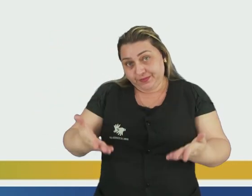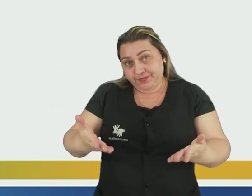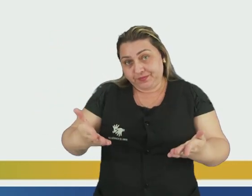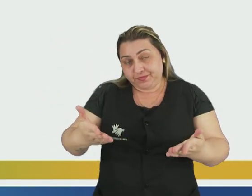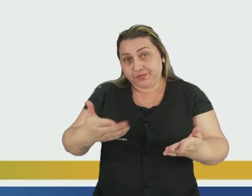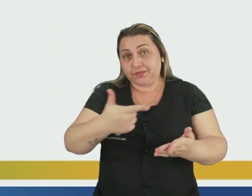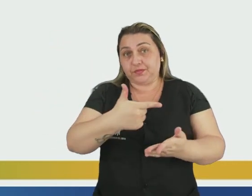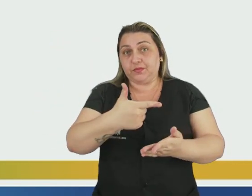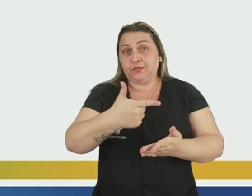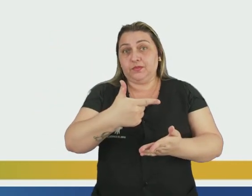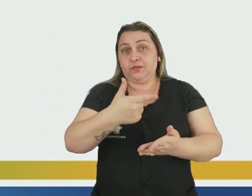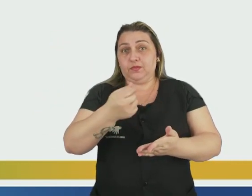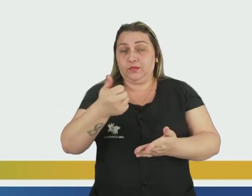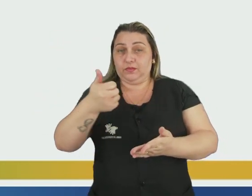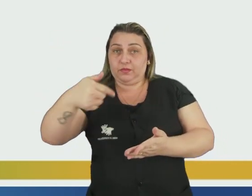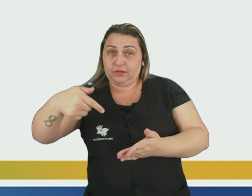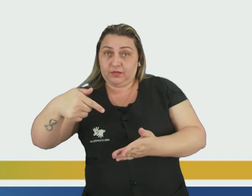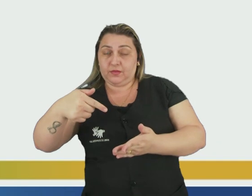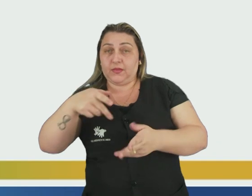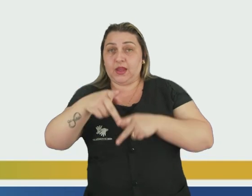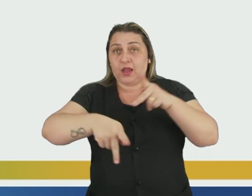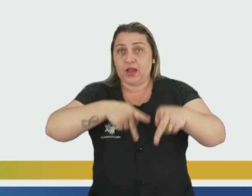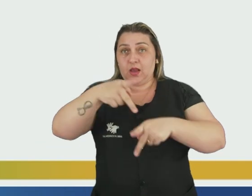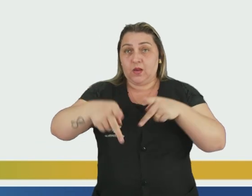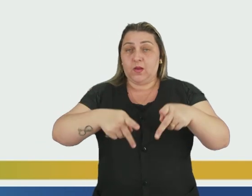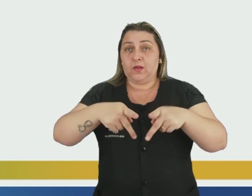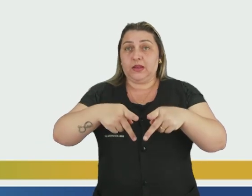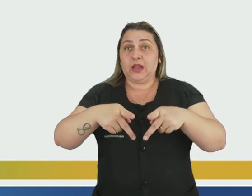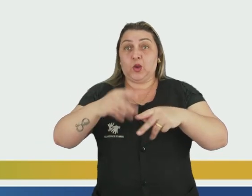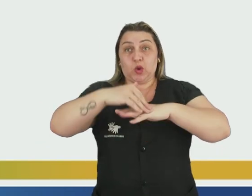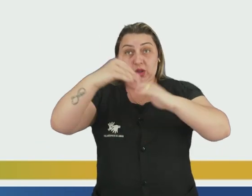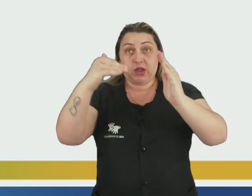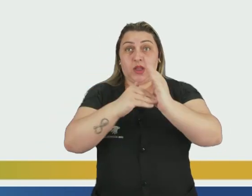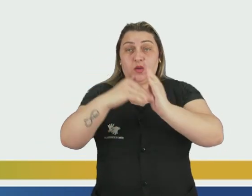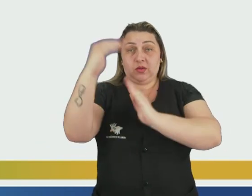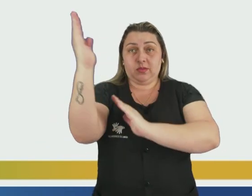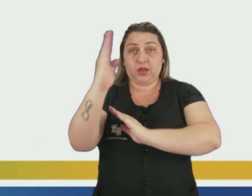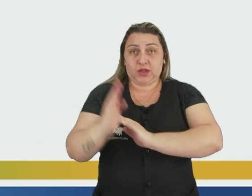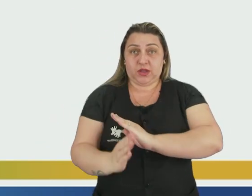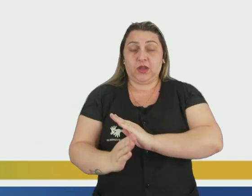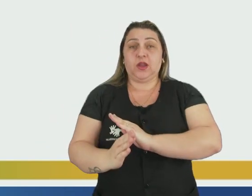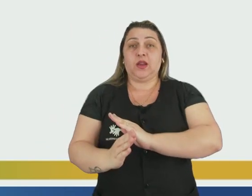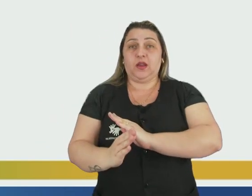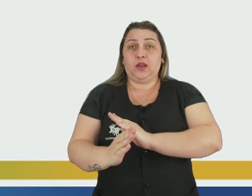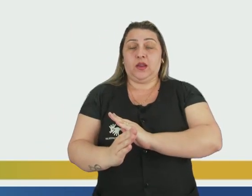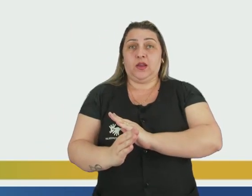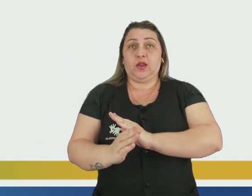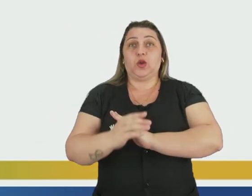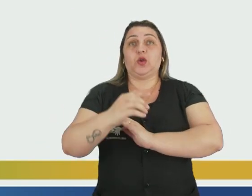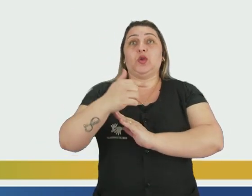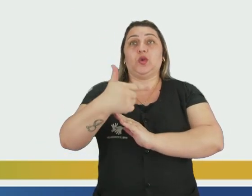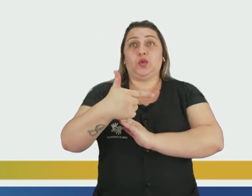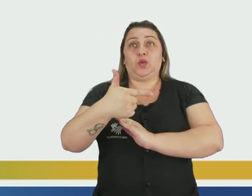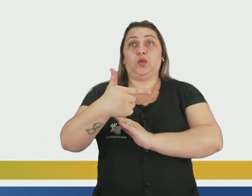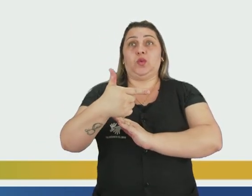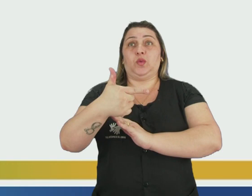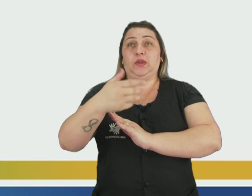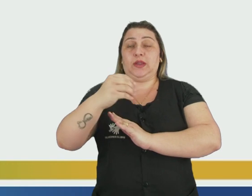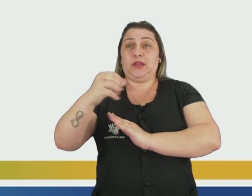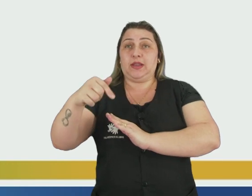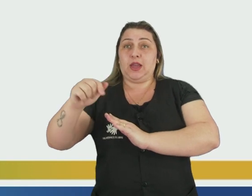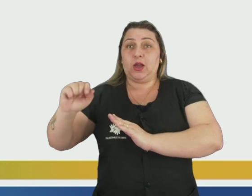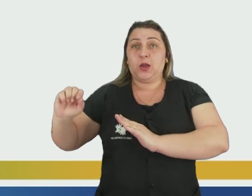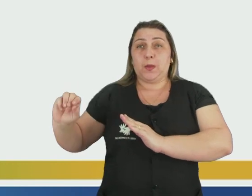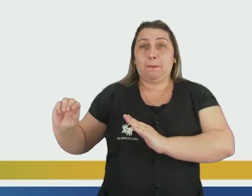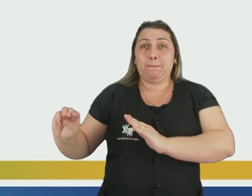Em 2017, a população absoluta, ou seja, a população total do Brasil, ela passava de 207 milhões de